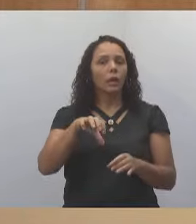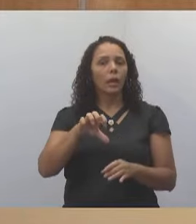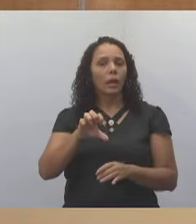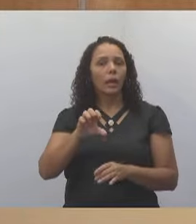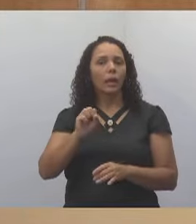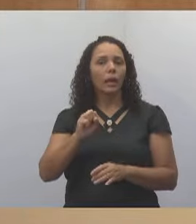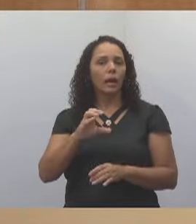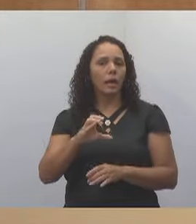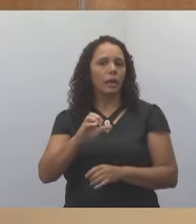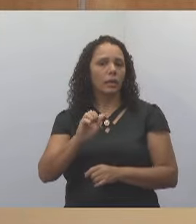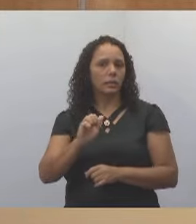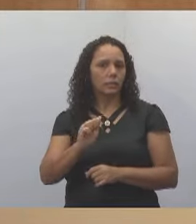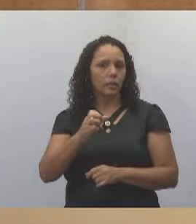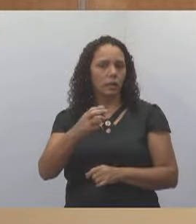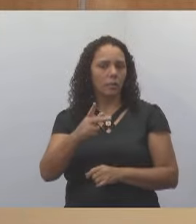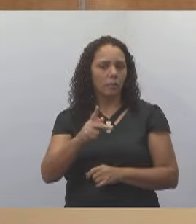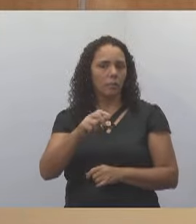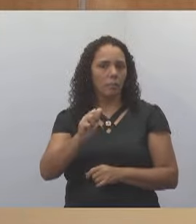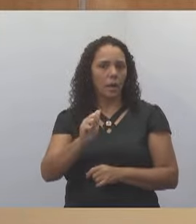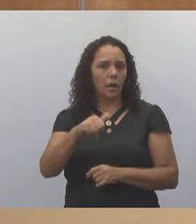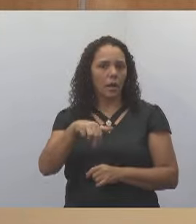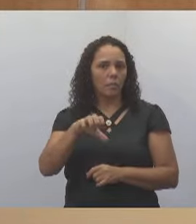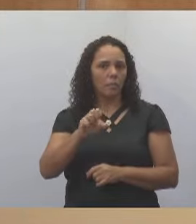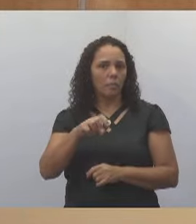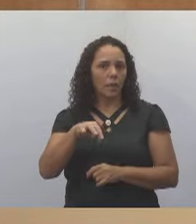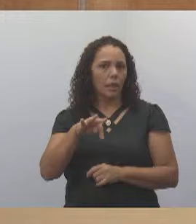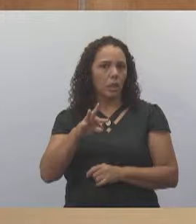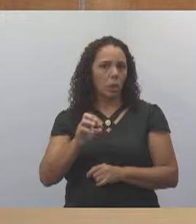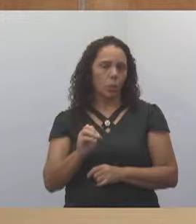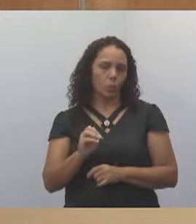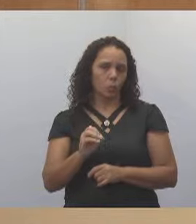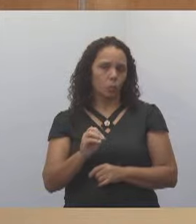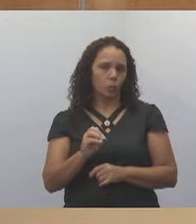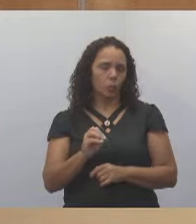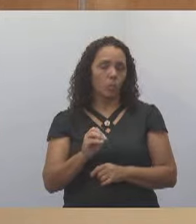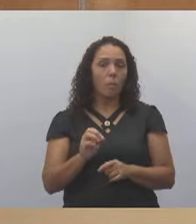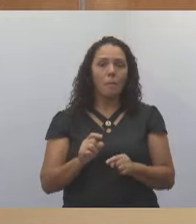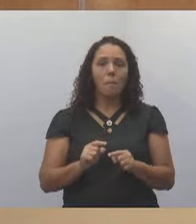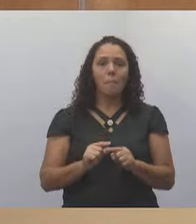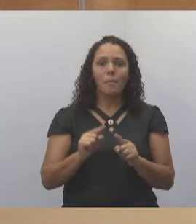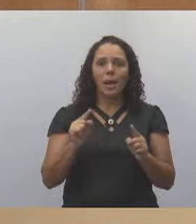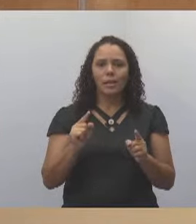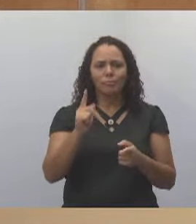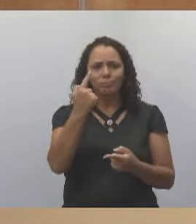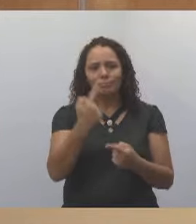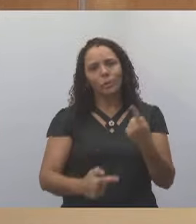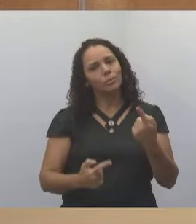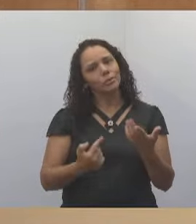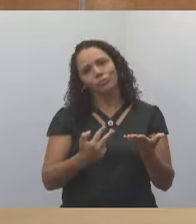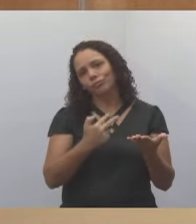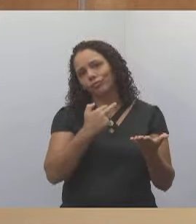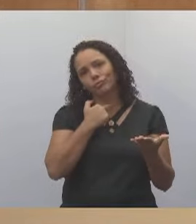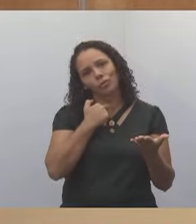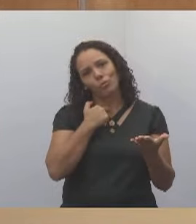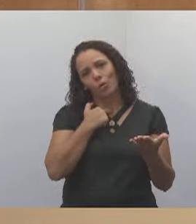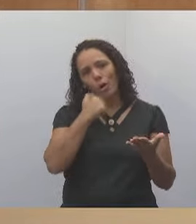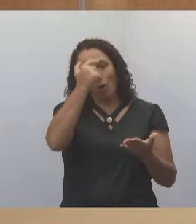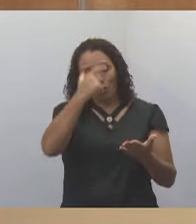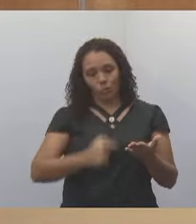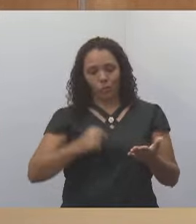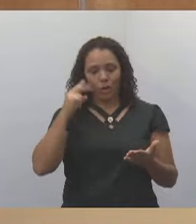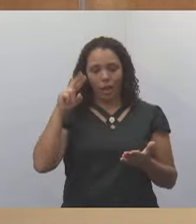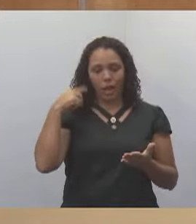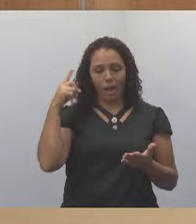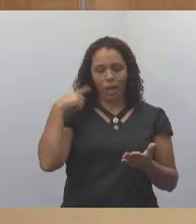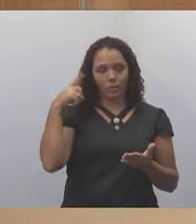Mas, realmente, a gente não pode proibir, que isso, eu não sou advogado, mas a gente sabe